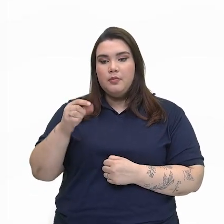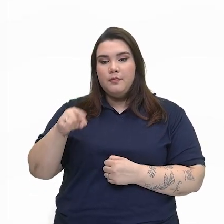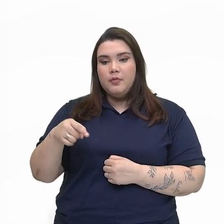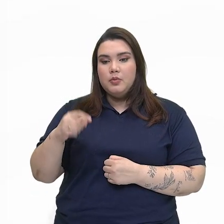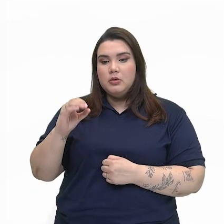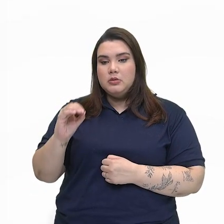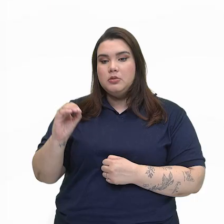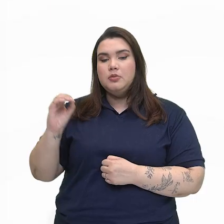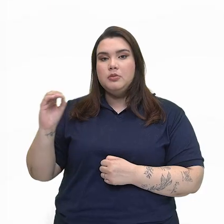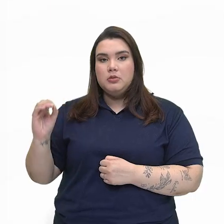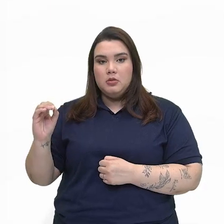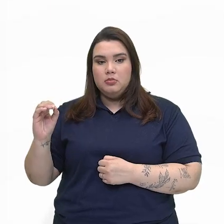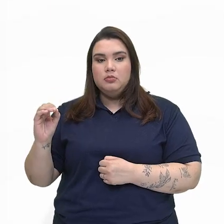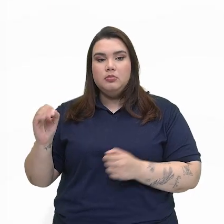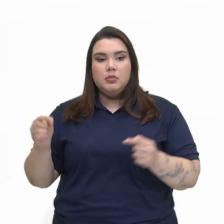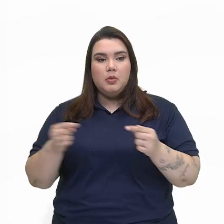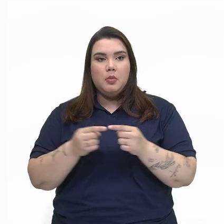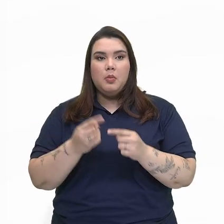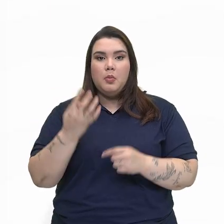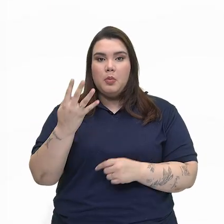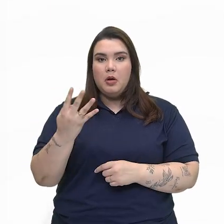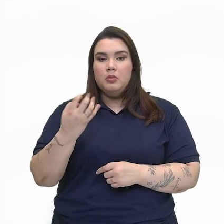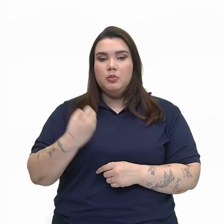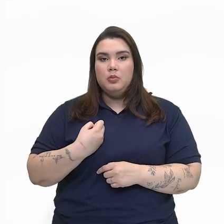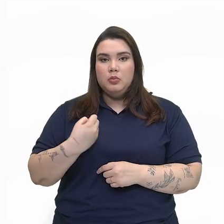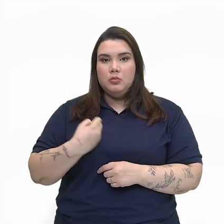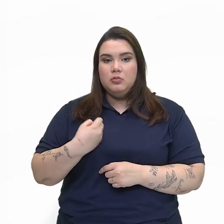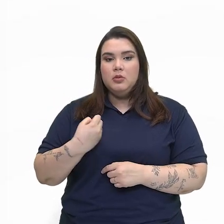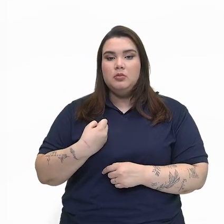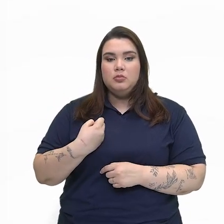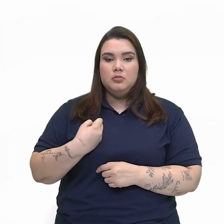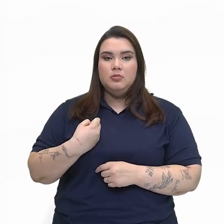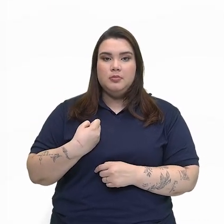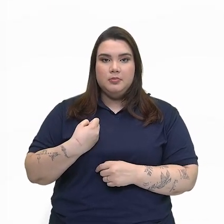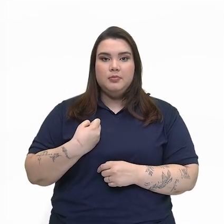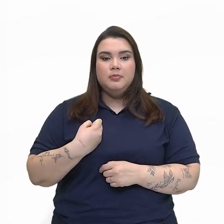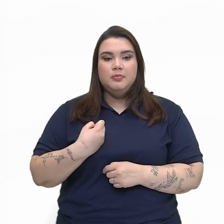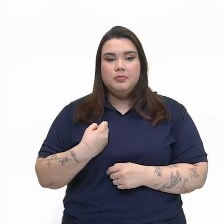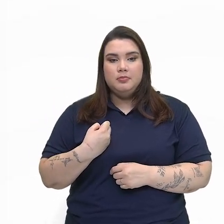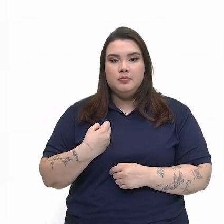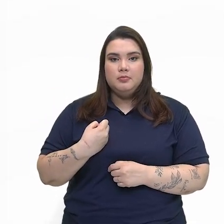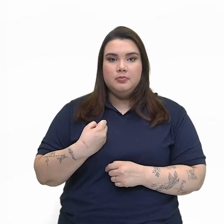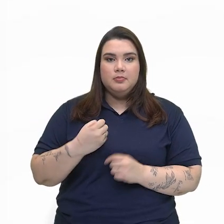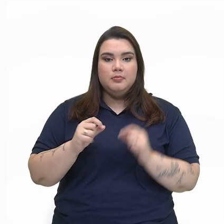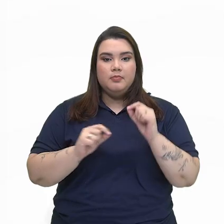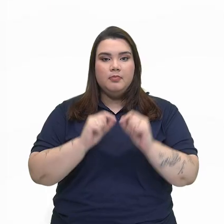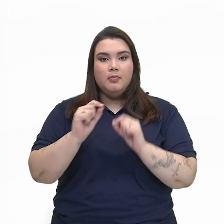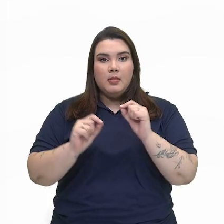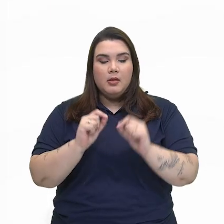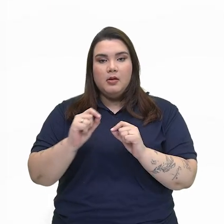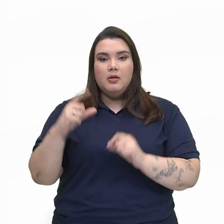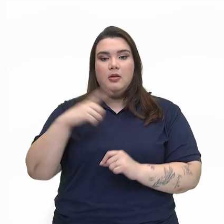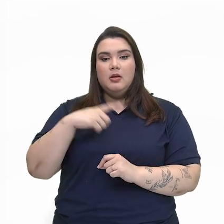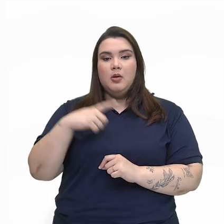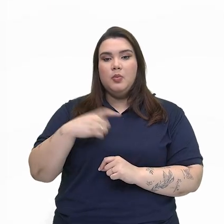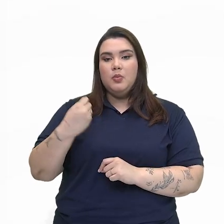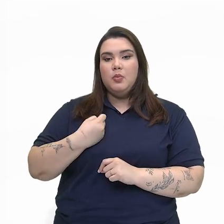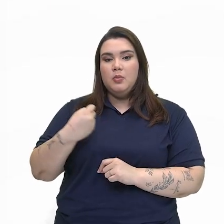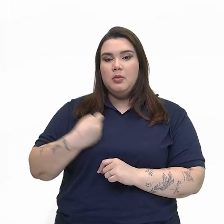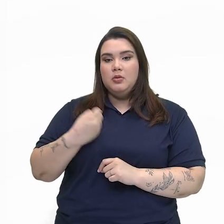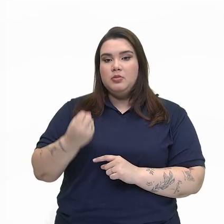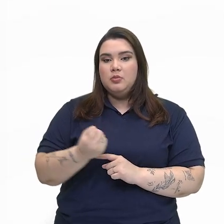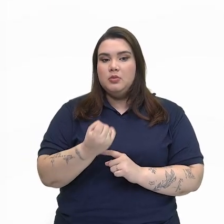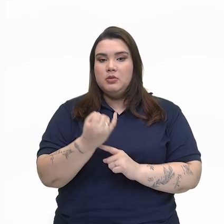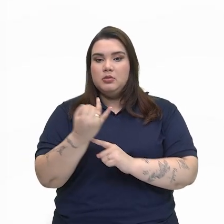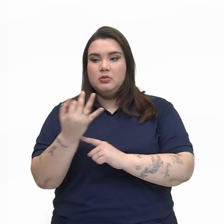56,00, 4 algarismos significativos. Aí coincidiu de novo, né? O número de algarismos que você vê é o número de